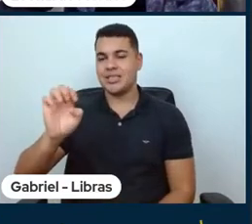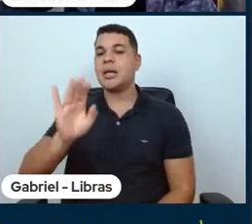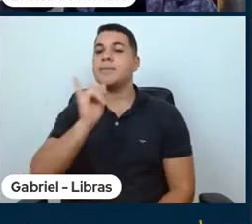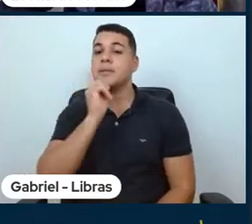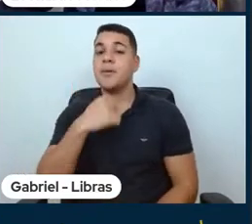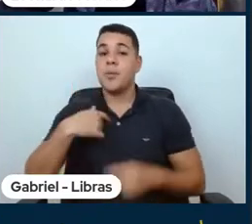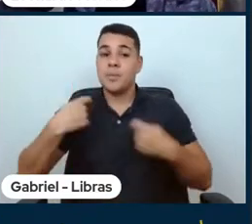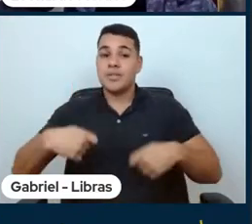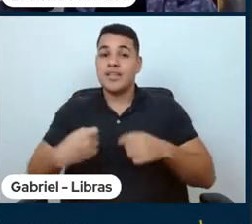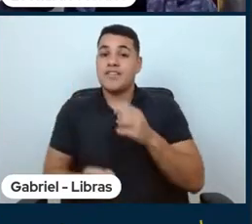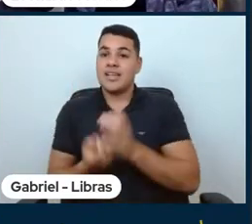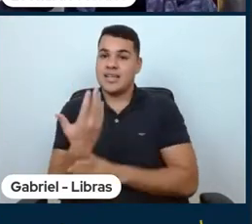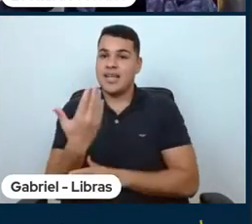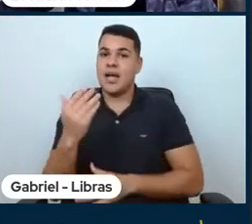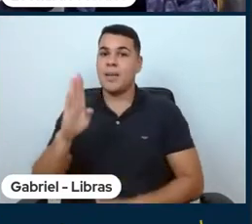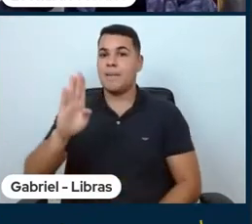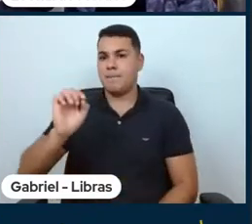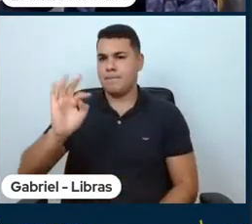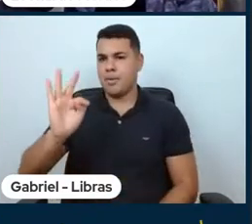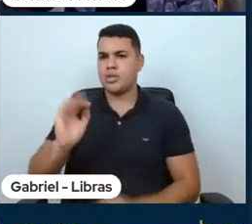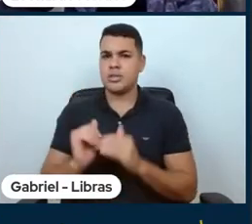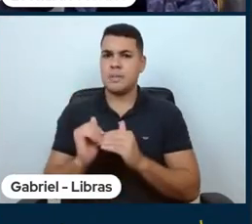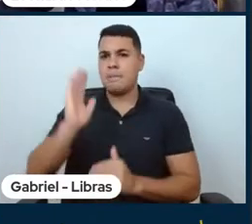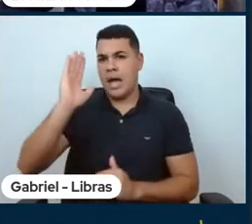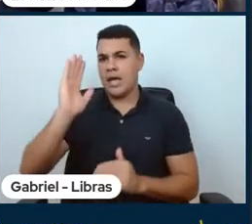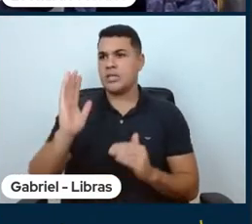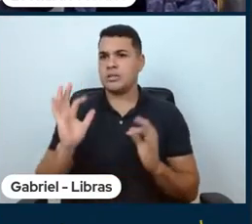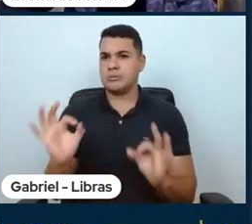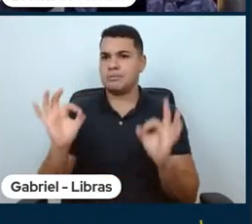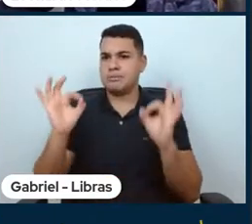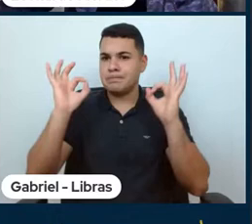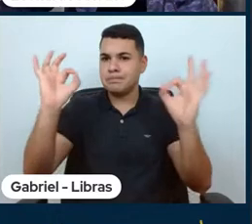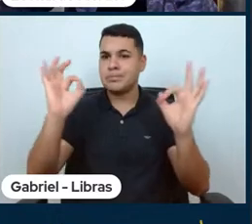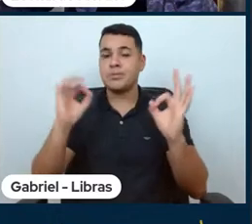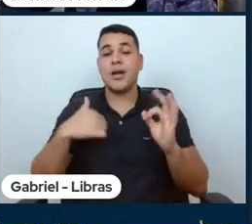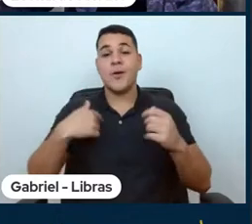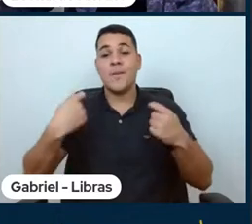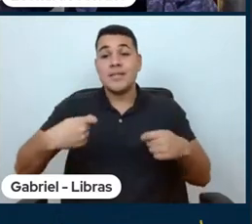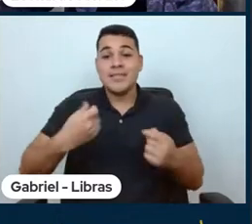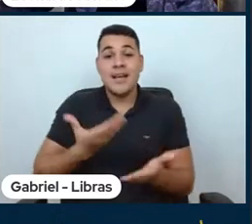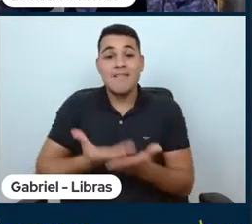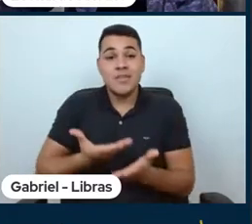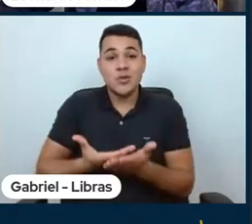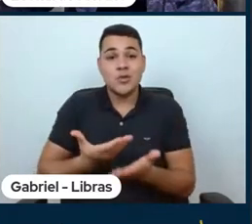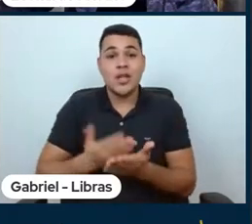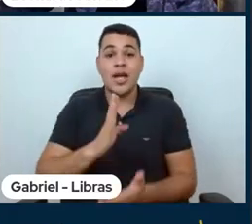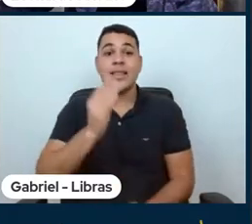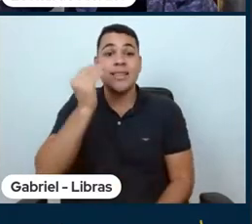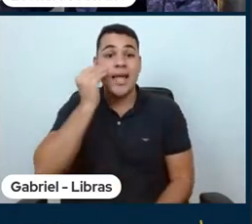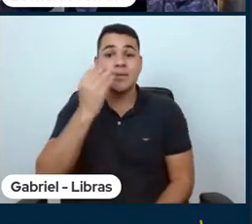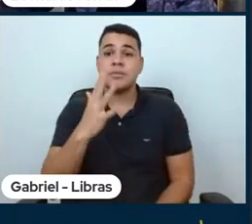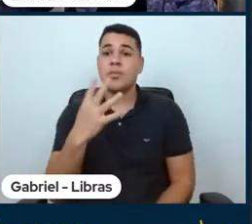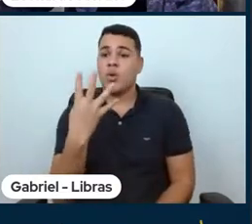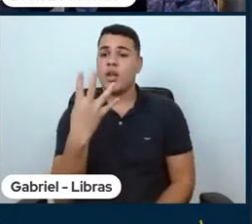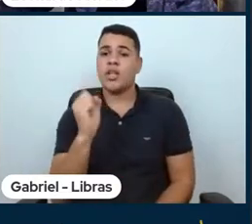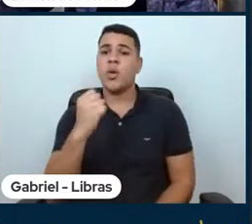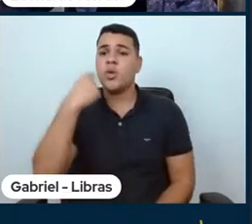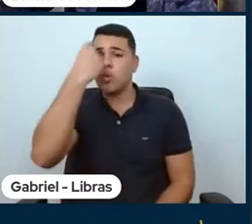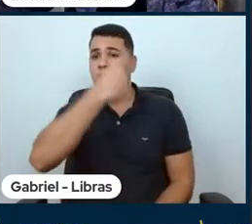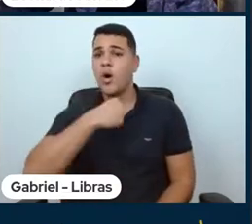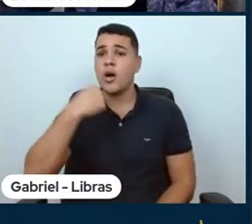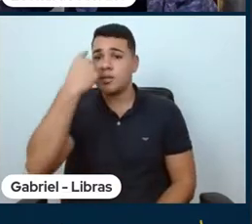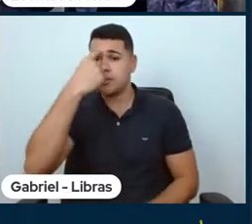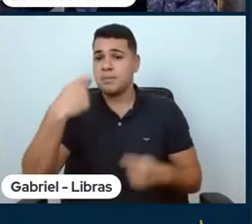mais robustos para os testes. Então, a gente tinha que estudar e é teste assim de 48 horas, em 2 dias tem que entregar um